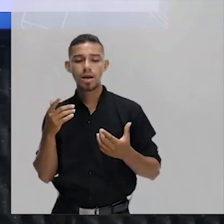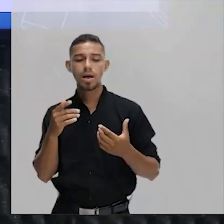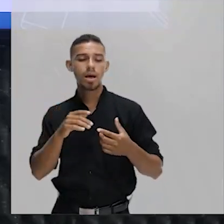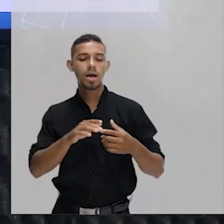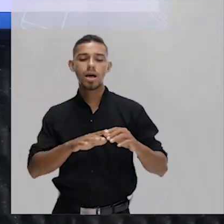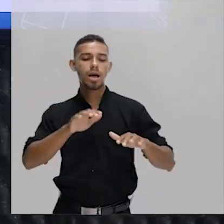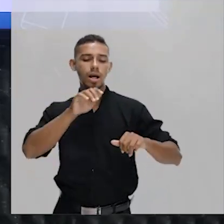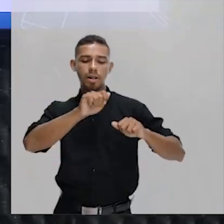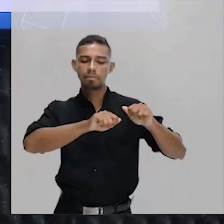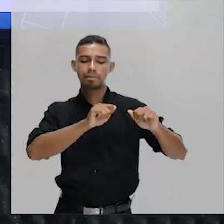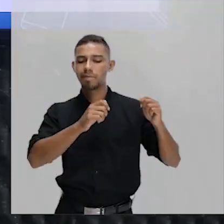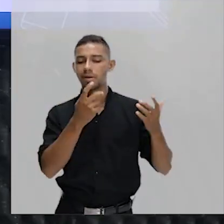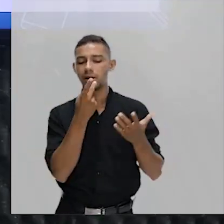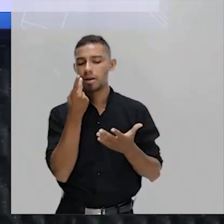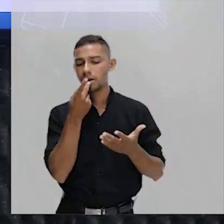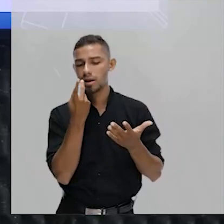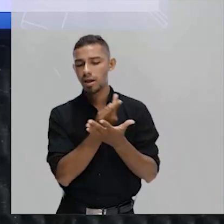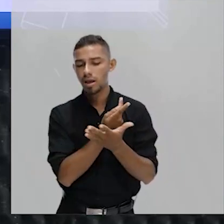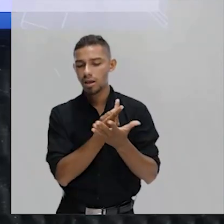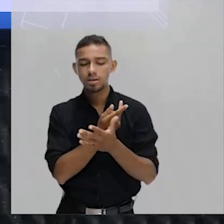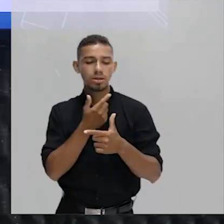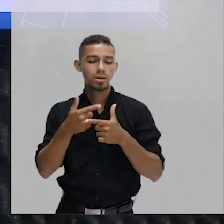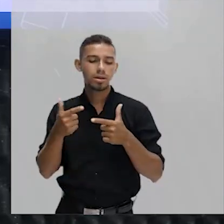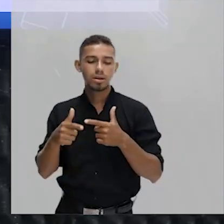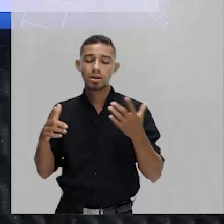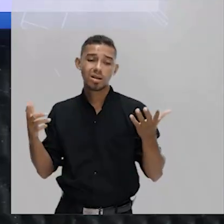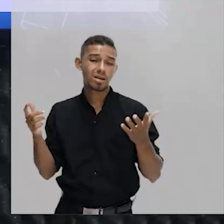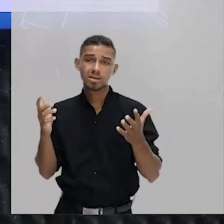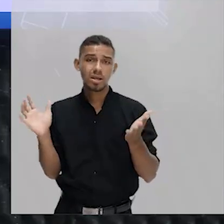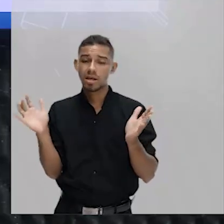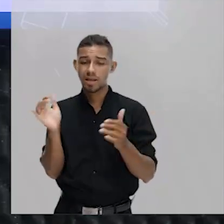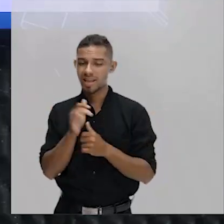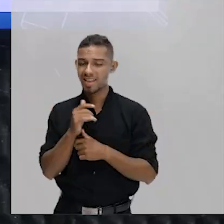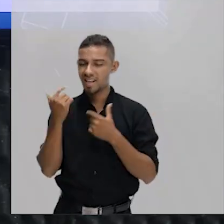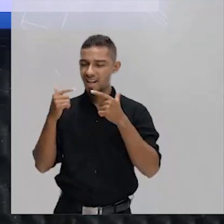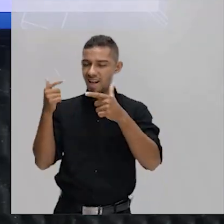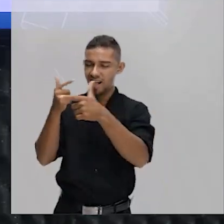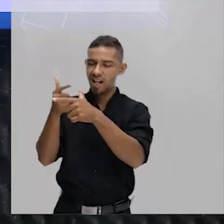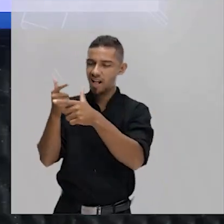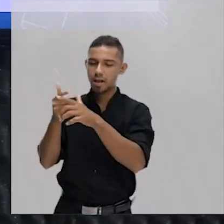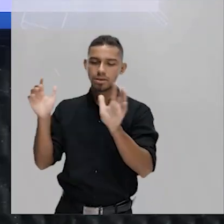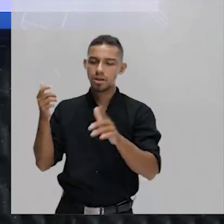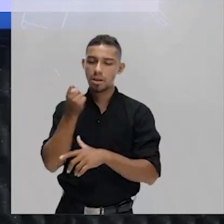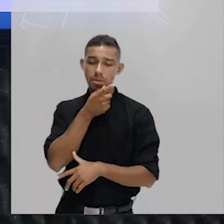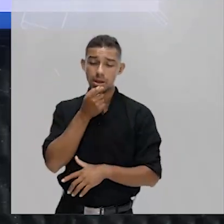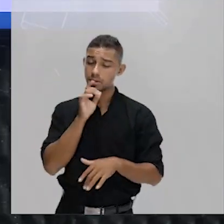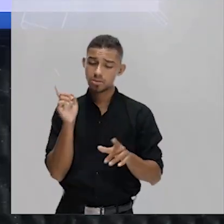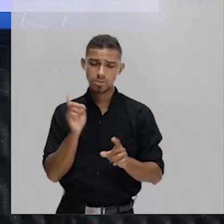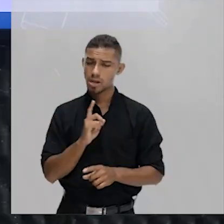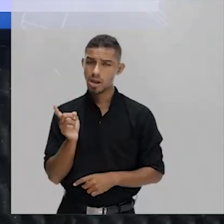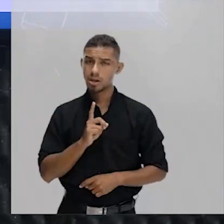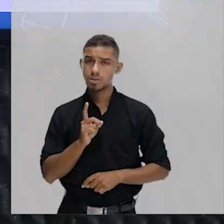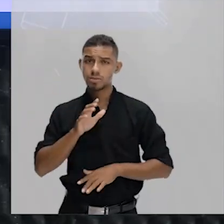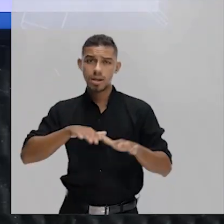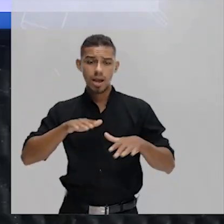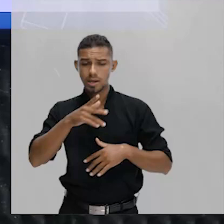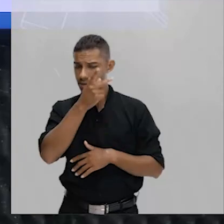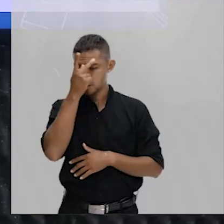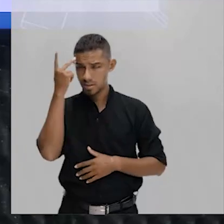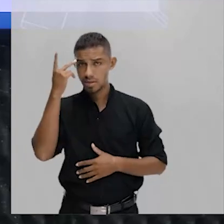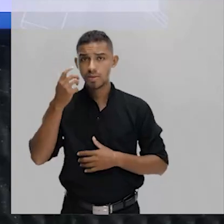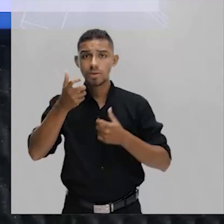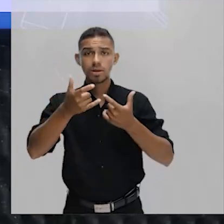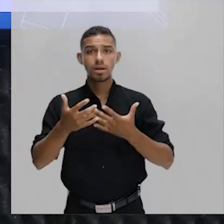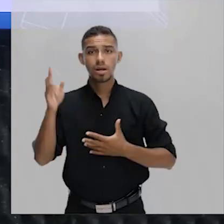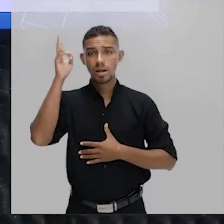bicicleta, problema, né? Isso não deve ser motivo de chacota ou motivo de piada, né? Quando a gente fala sobre isso, a